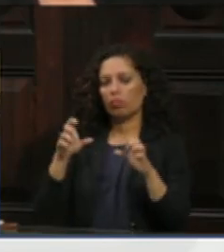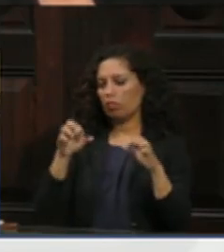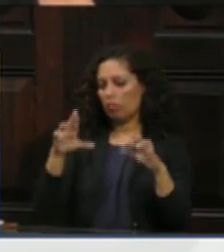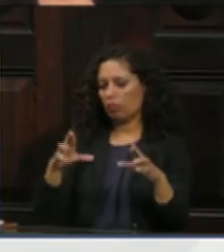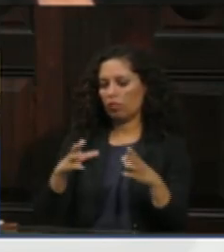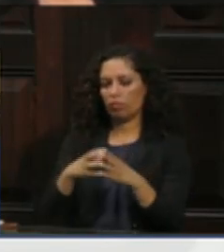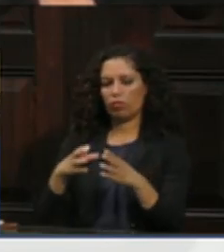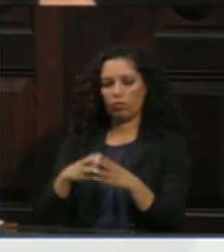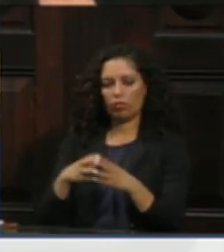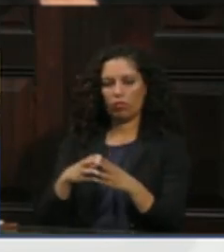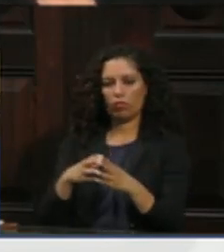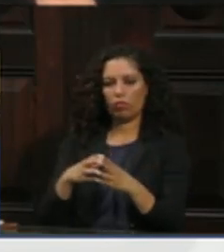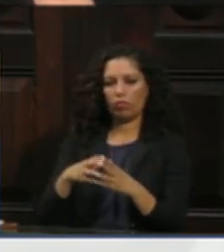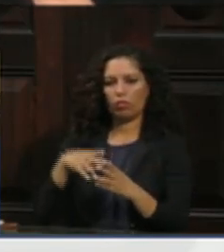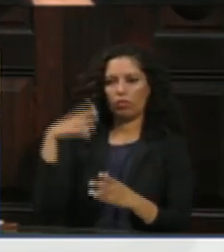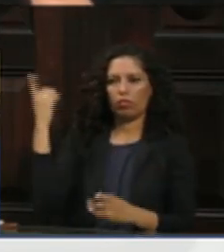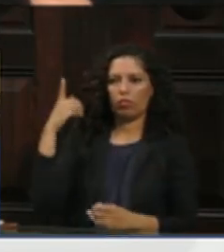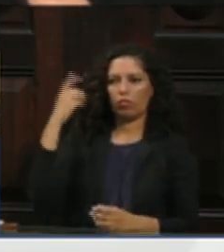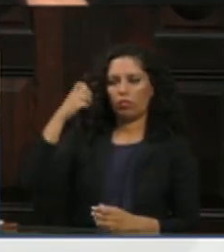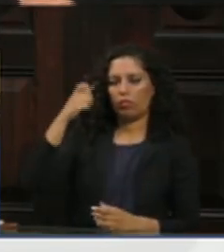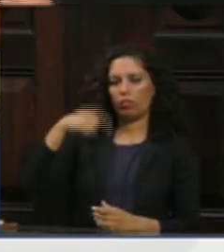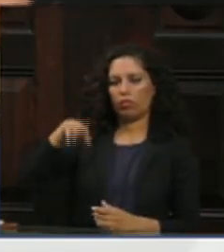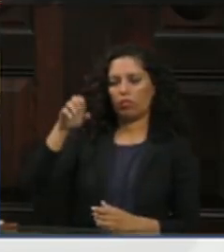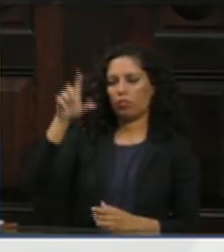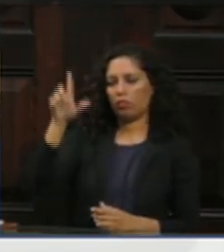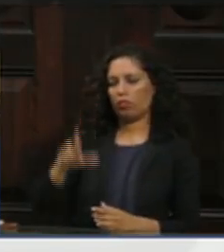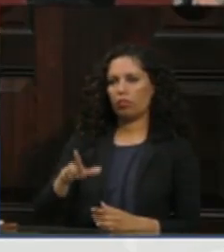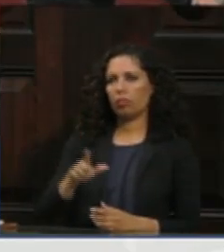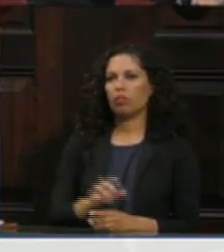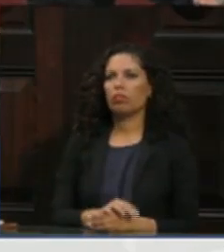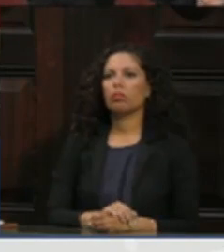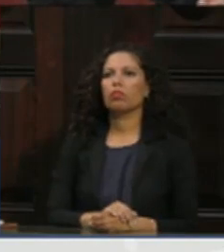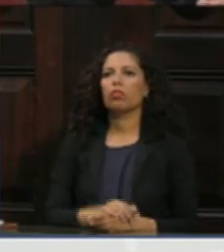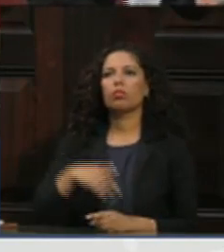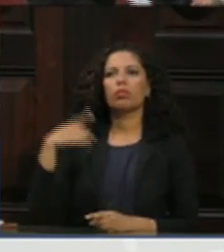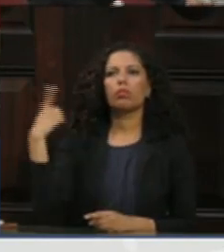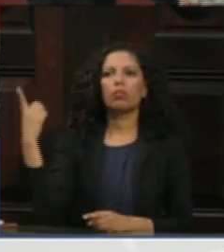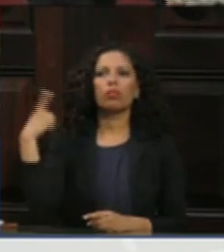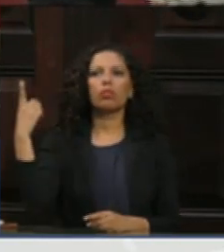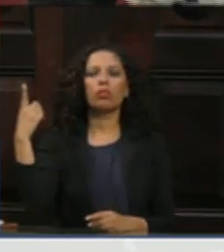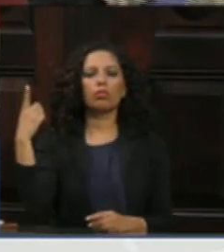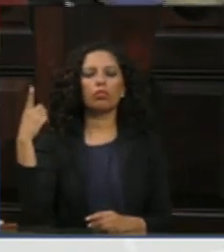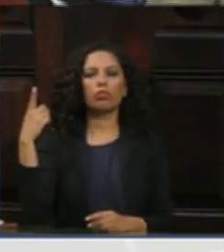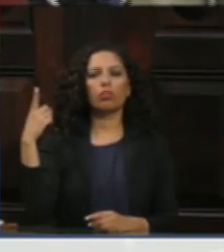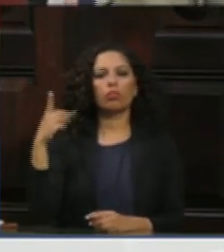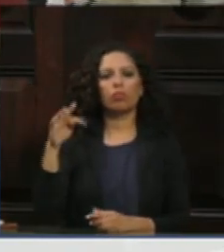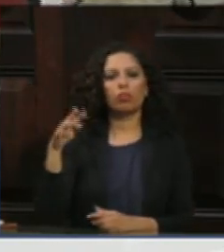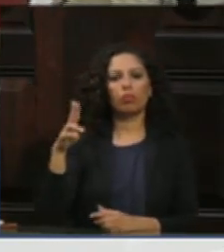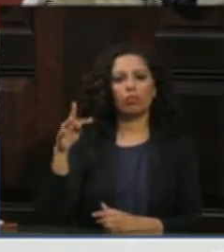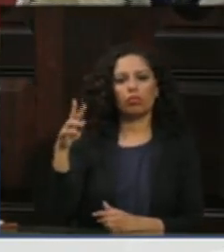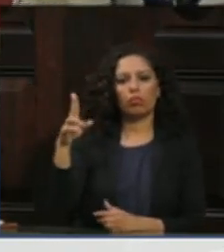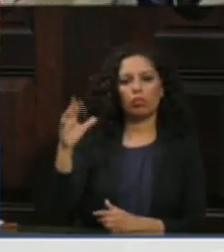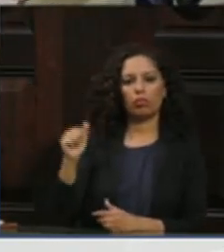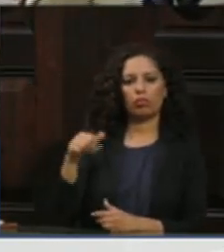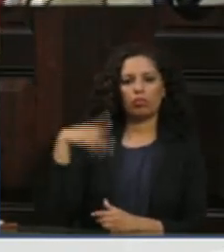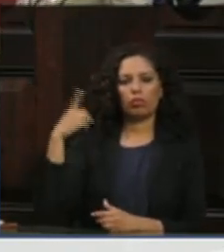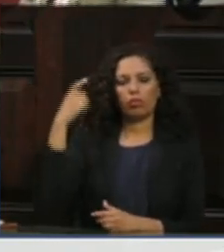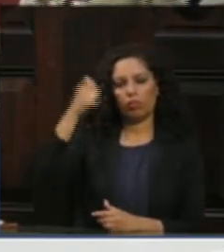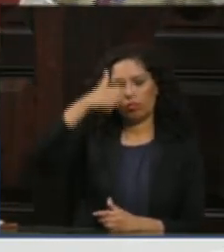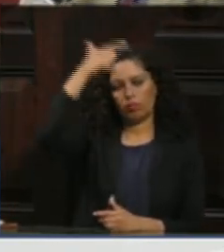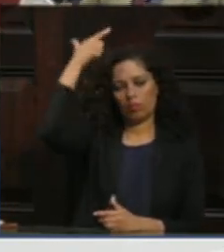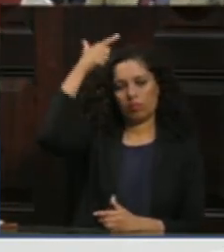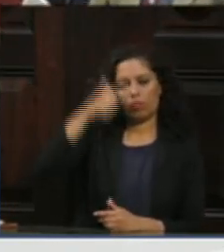revisão de seus contratos e façam a previsão de nos novos contratos que seja destinado um percentual do mesmo para o fomento da atividade de